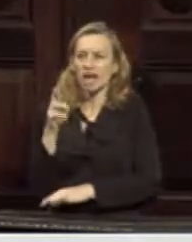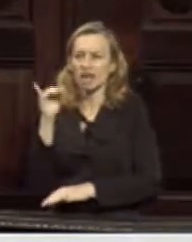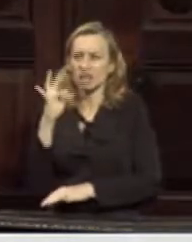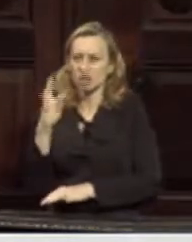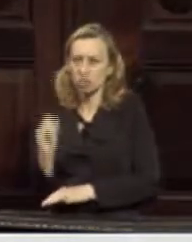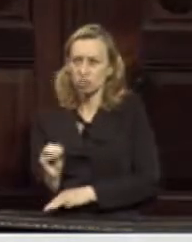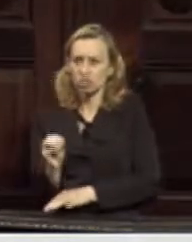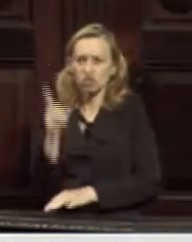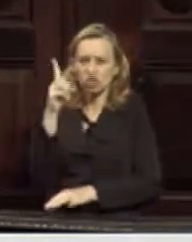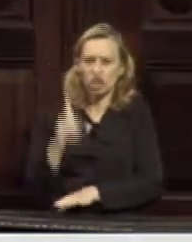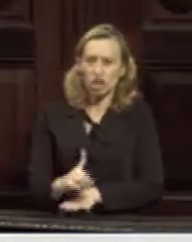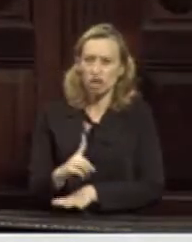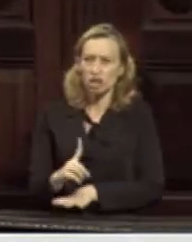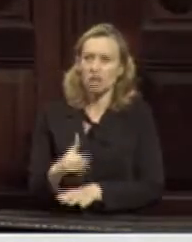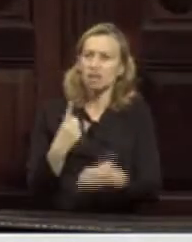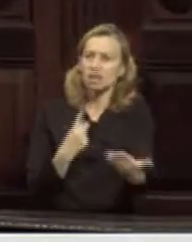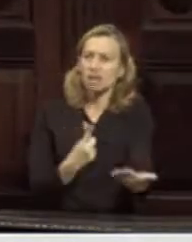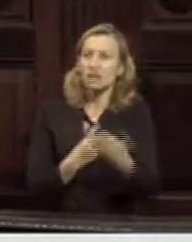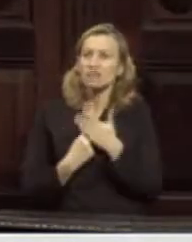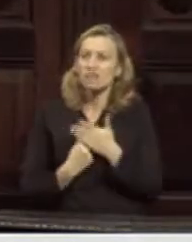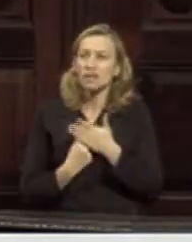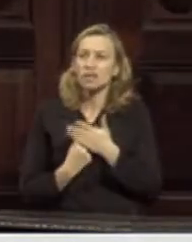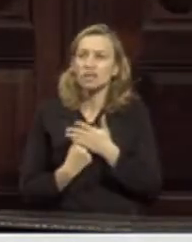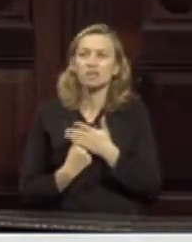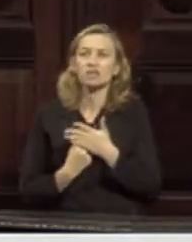soberania nacional, que defende